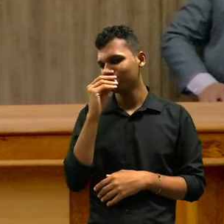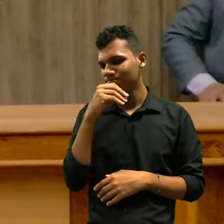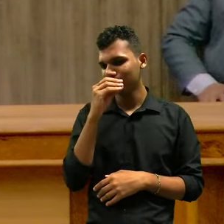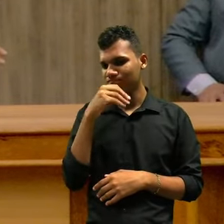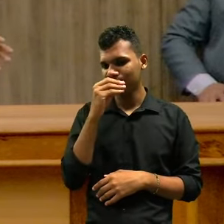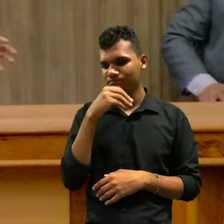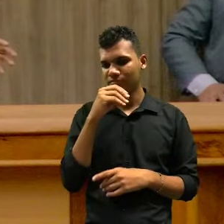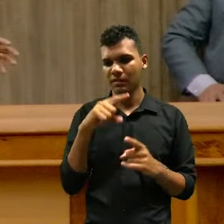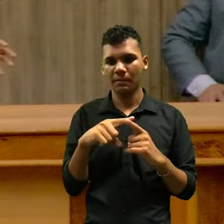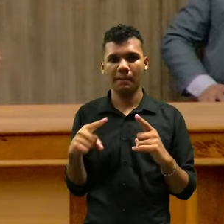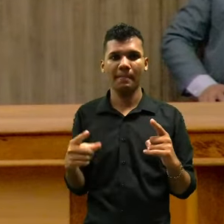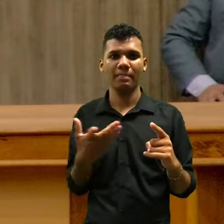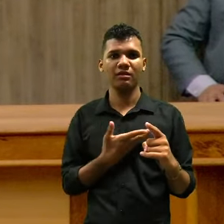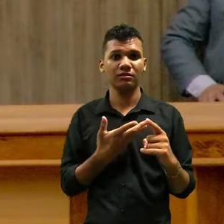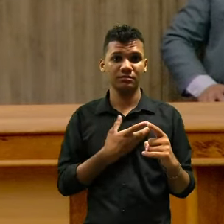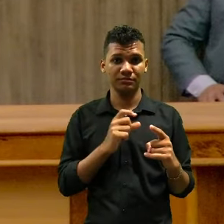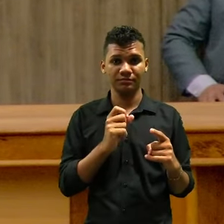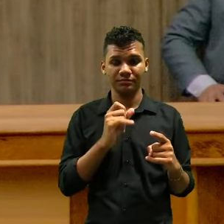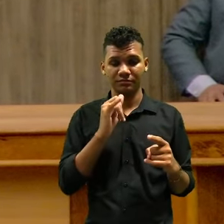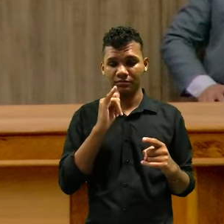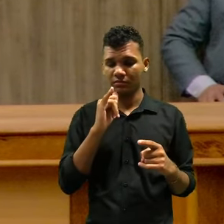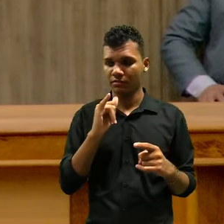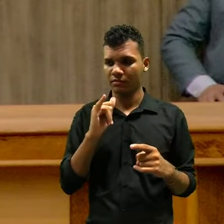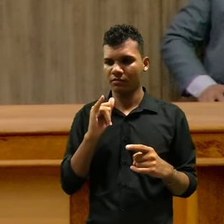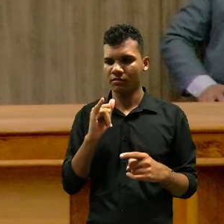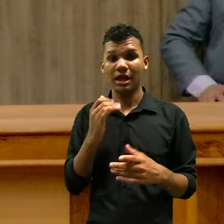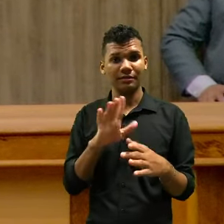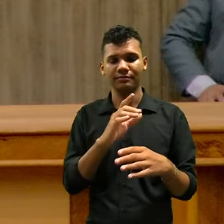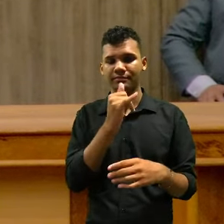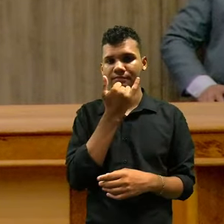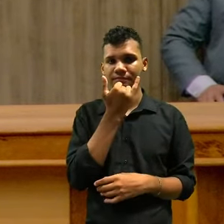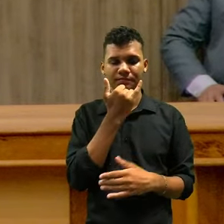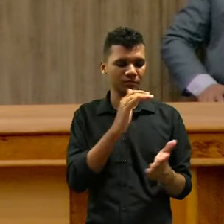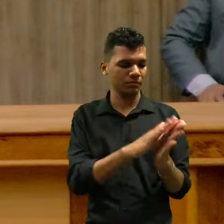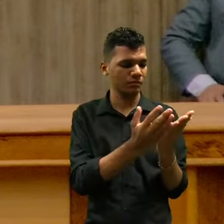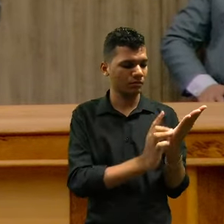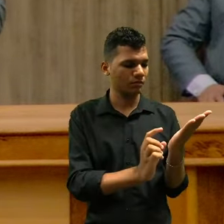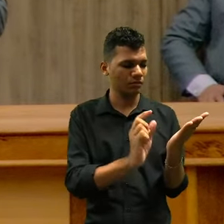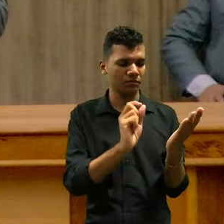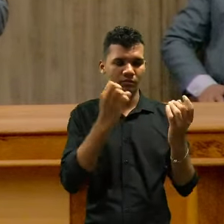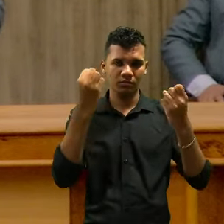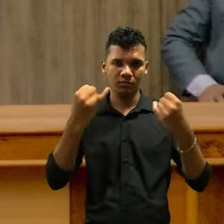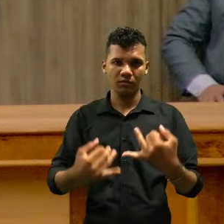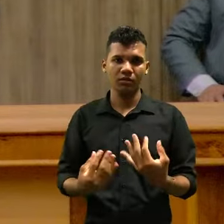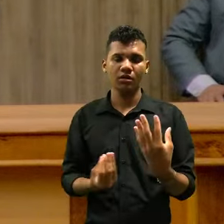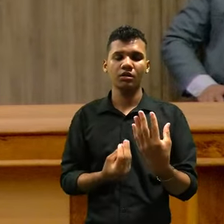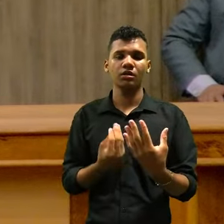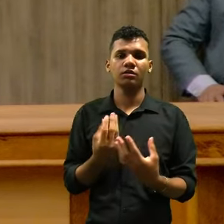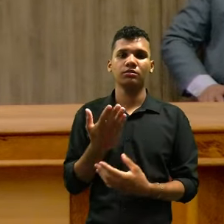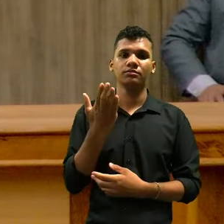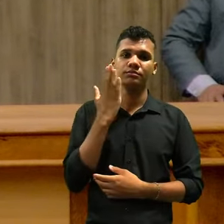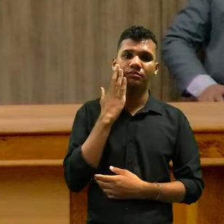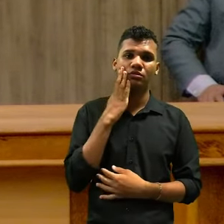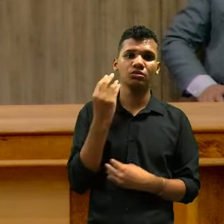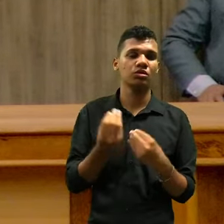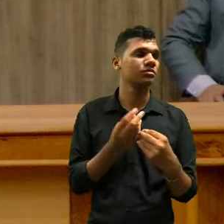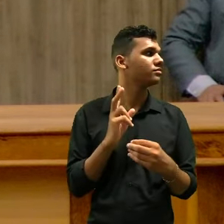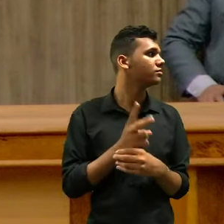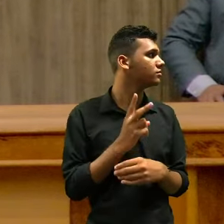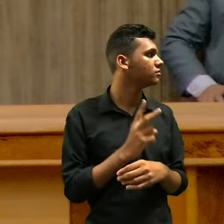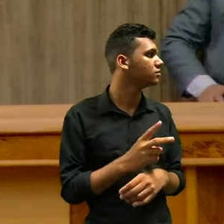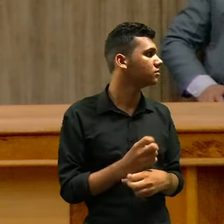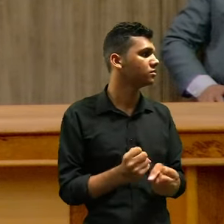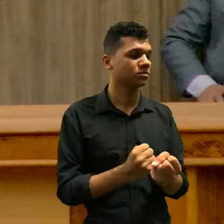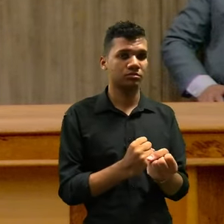vai aí a Bíblia diz que ele recebe a palavra como vamos lá ele recebe a palavra como al com emoção a palavra